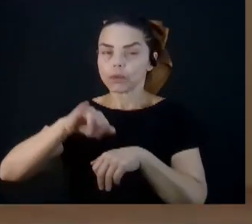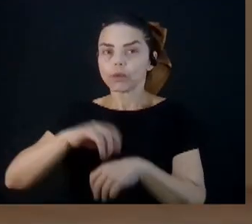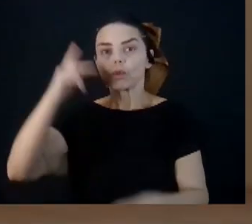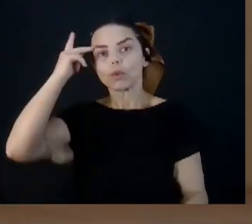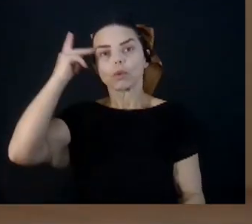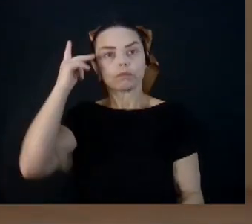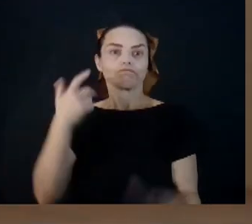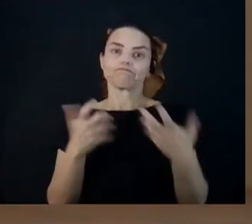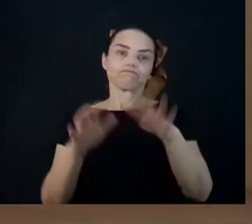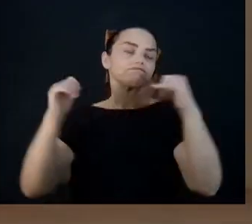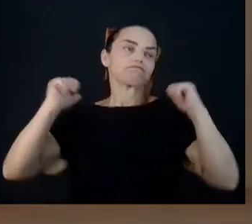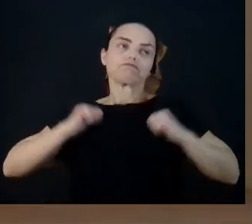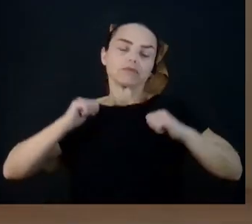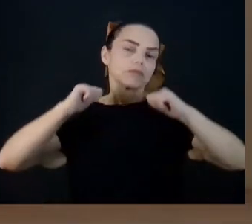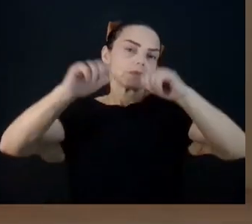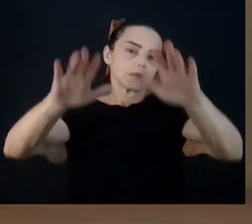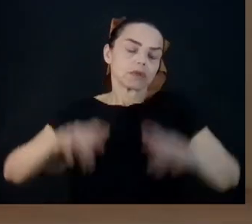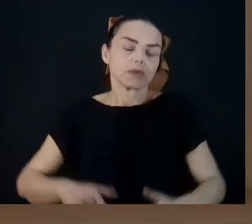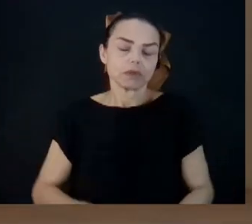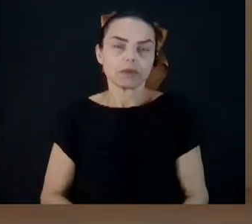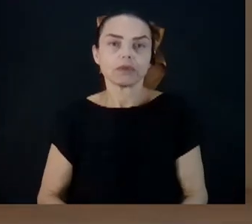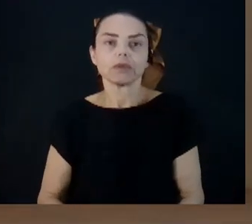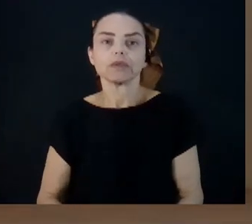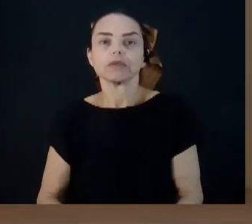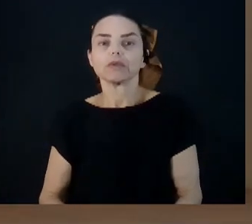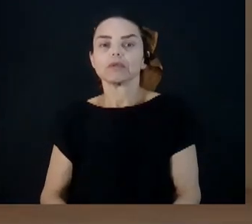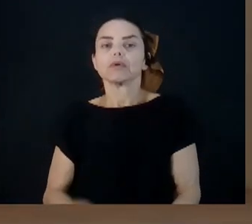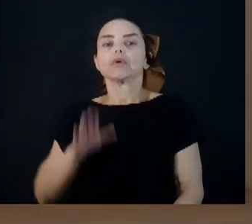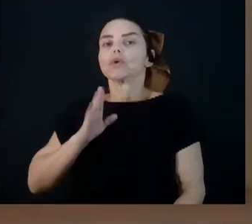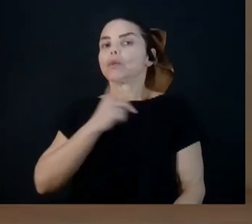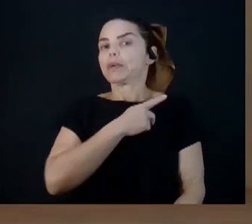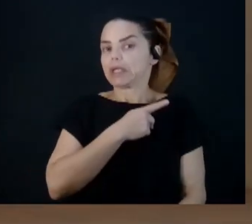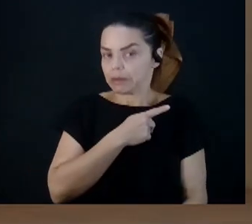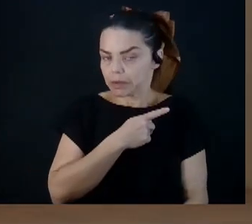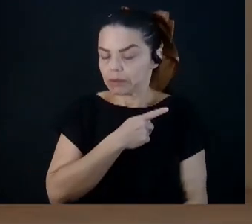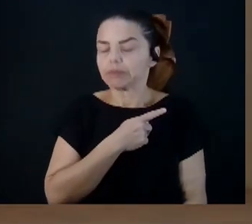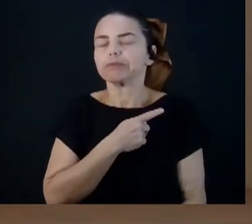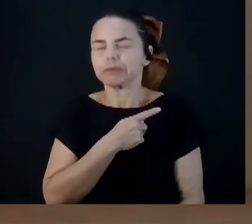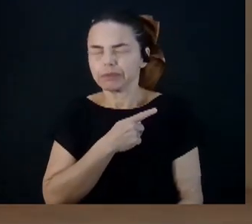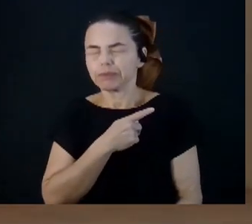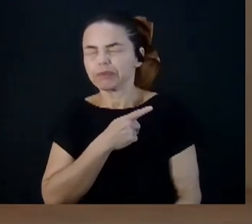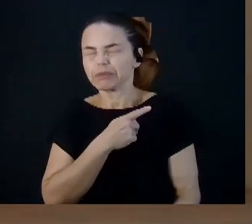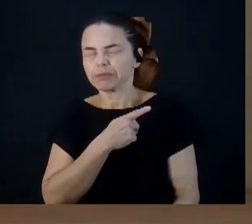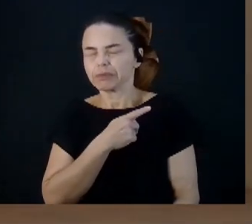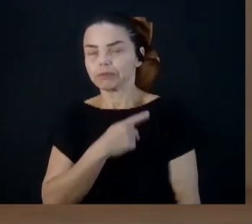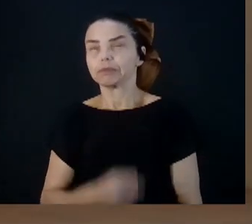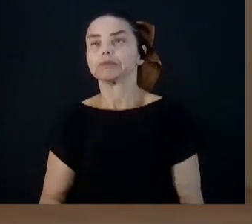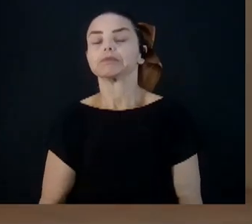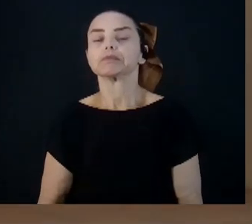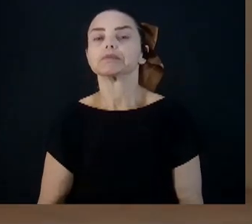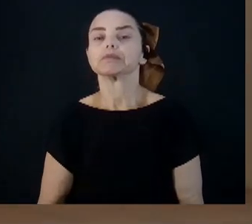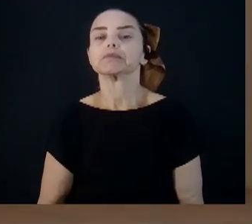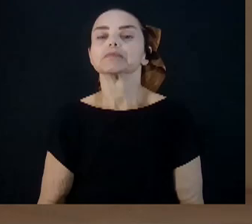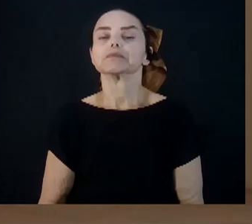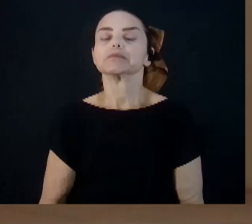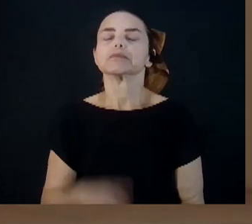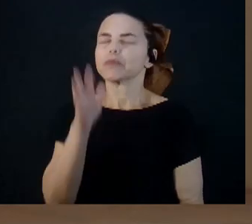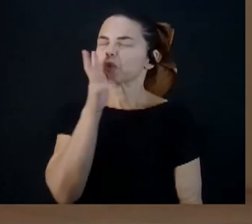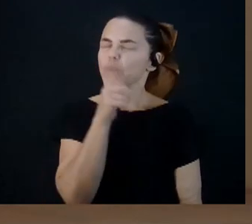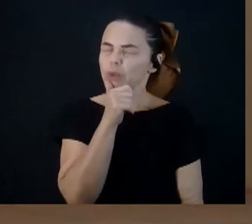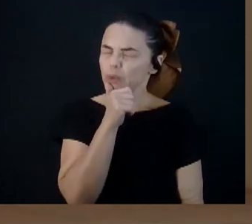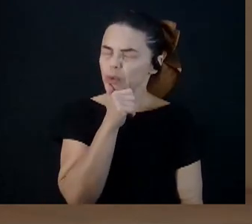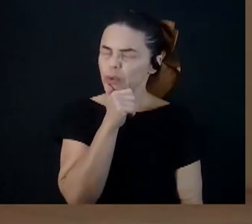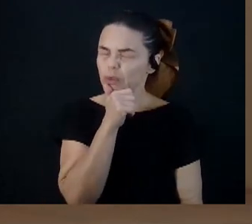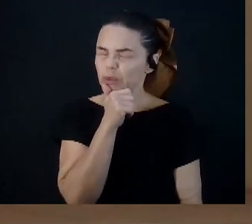E jogou essa incumbência na mão do bispo da época. Só que isso demorou 6 anos.